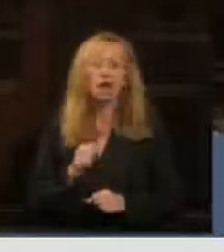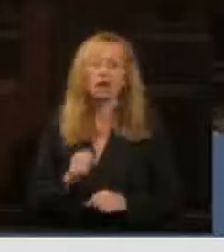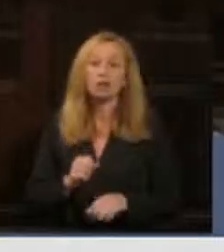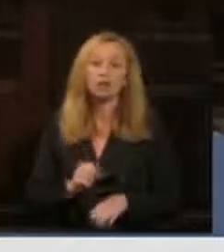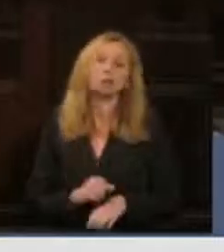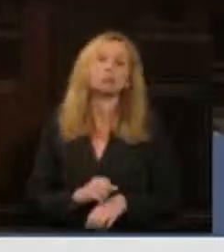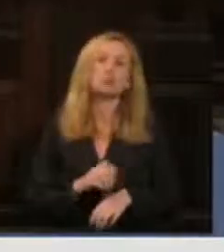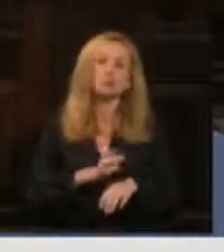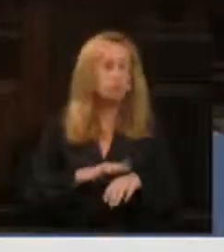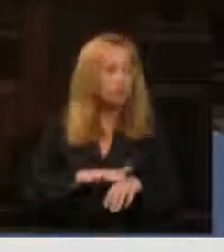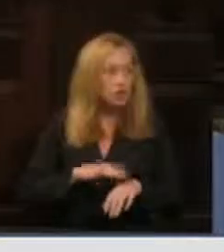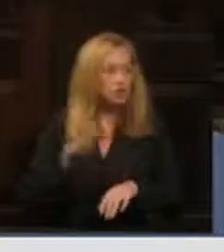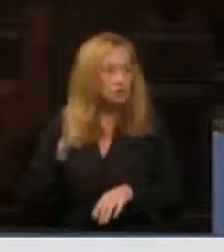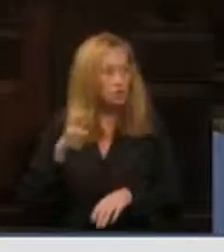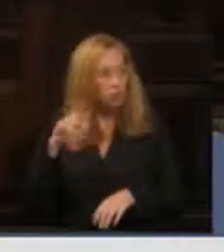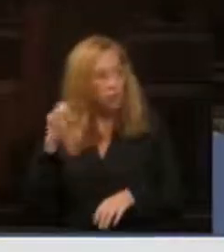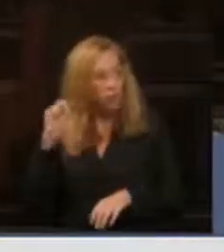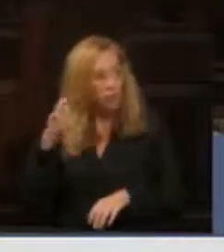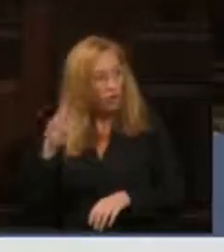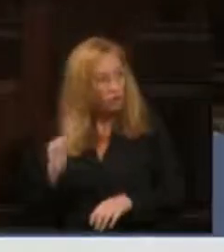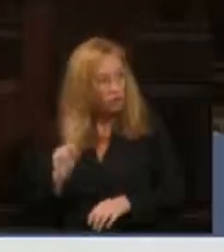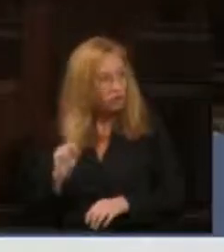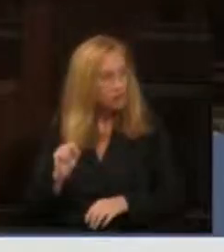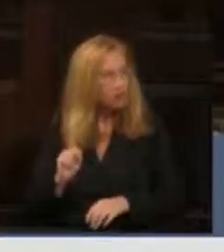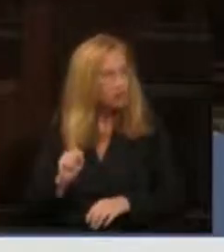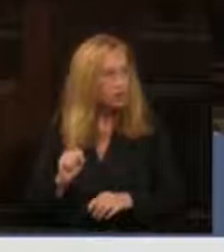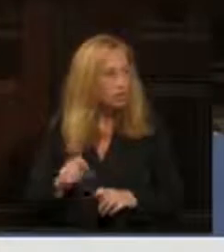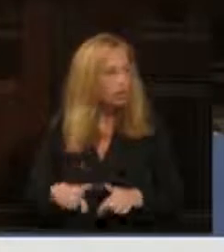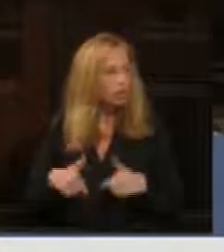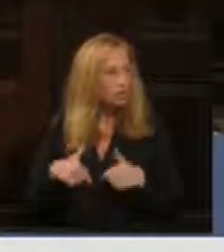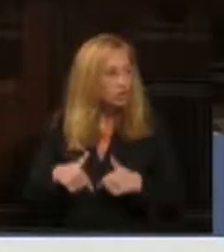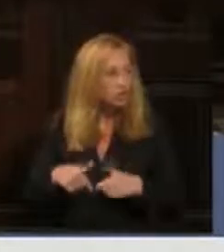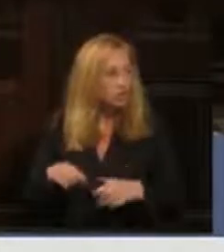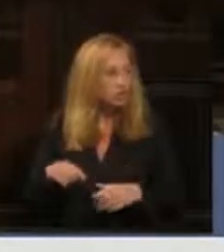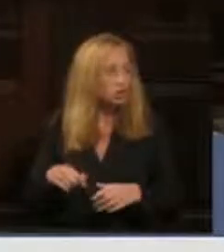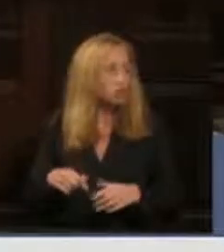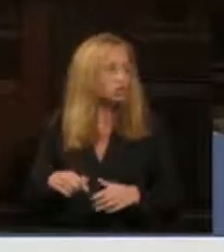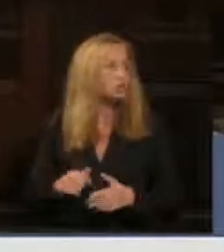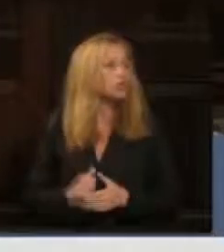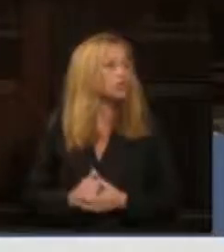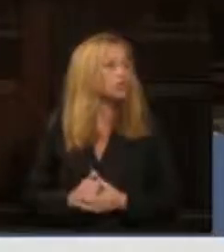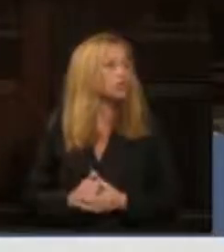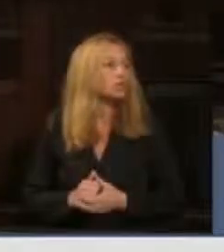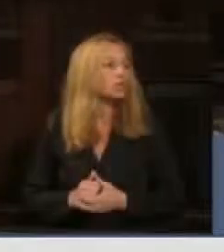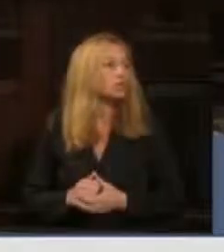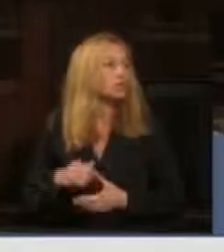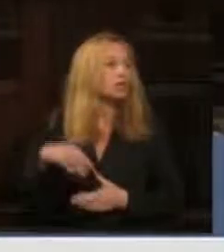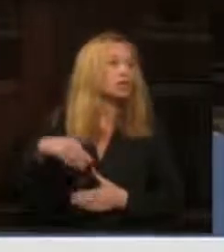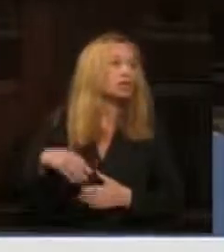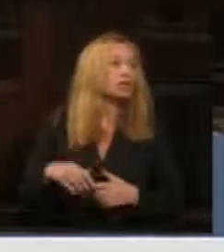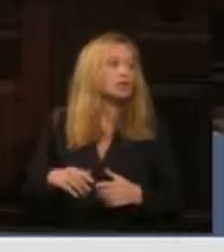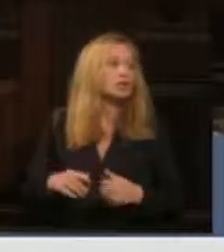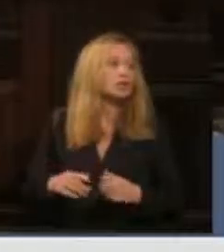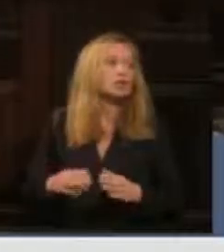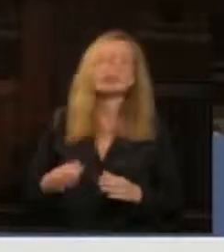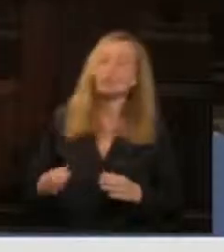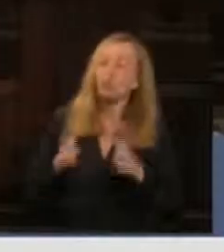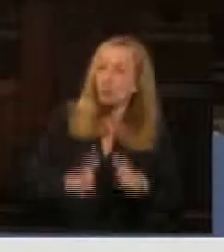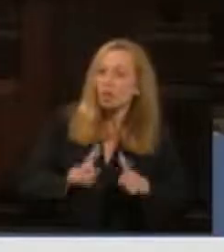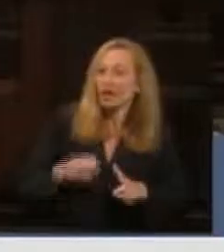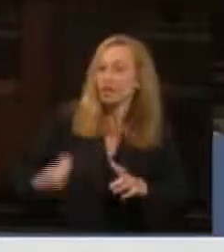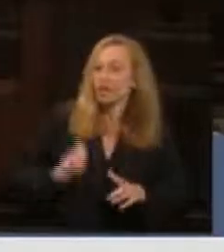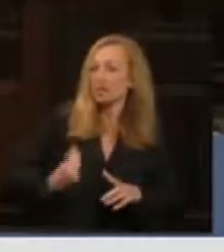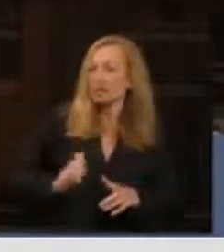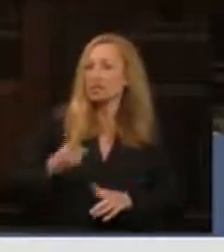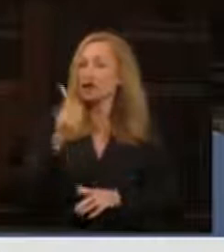tem determinantes sociais. E esses determinantes estão ligados à moradia, à água que se